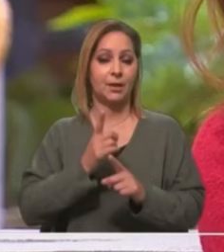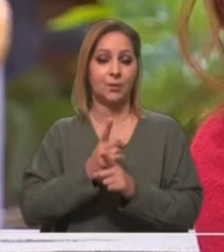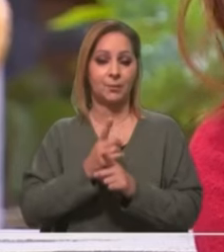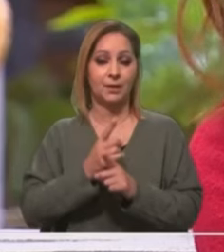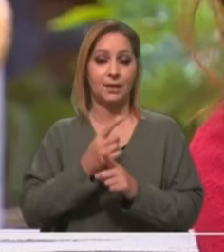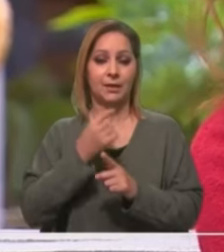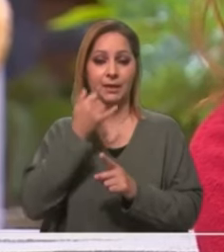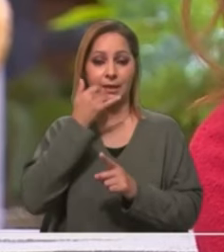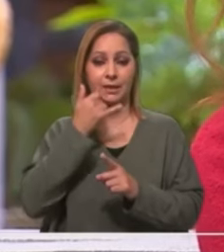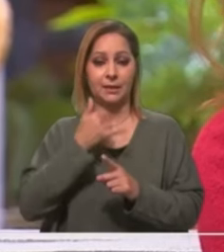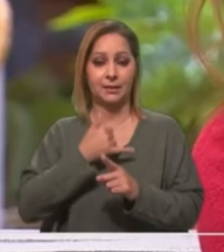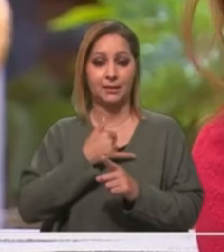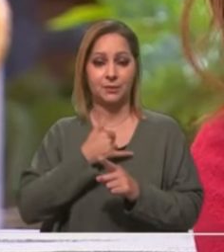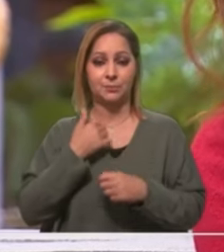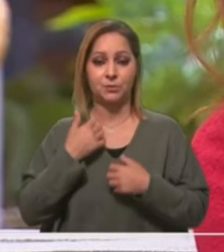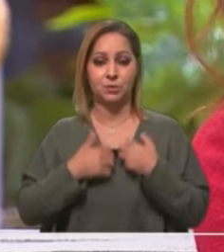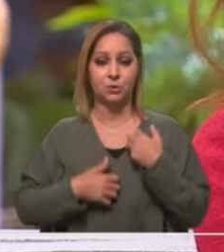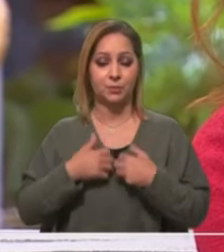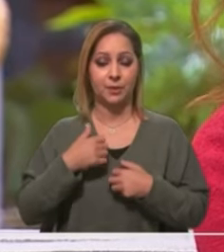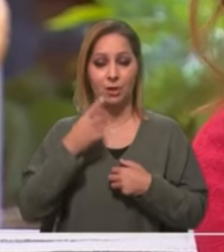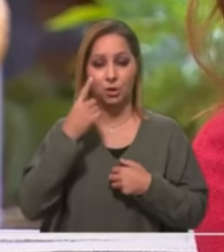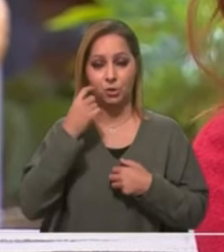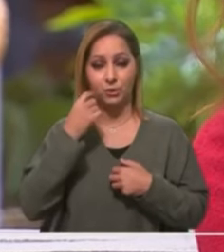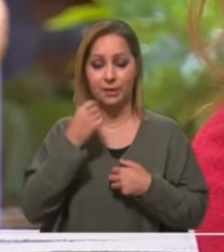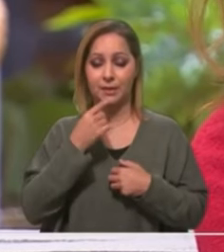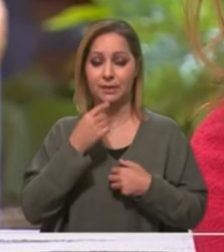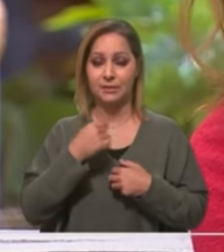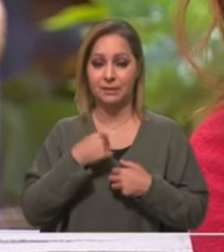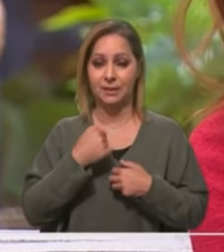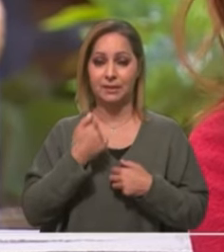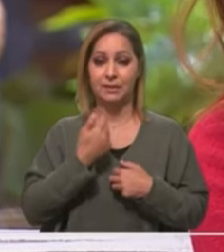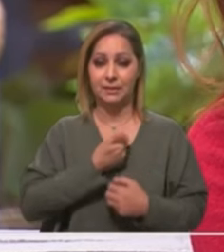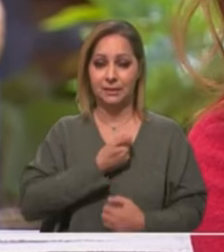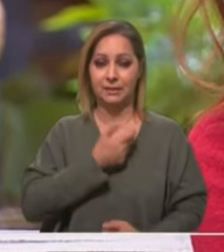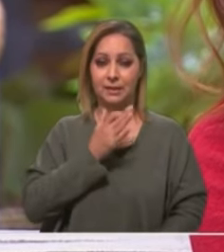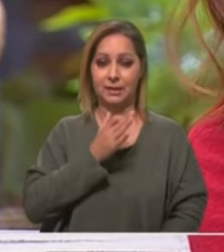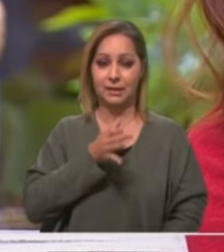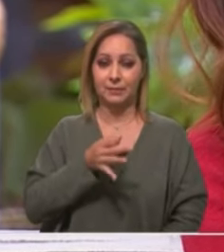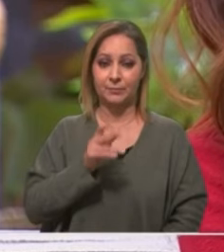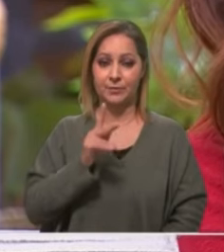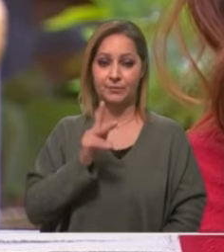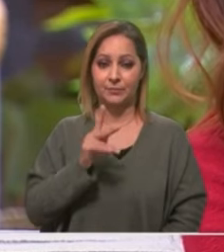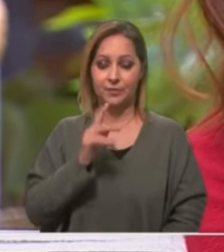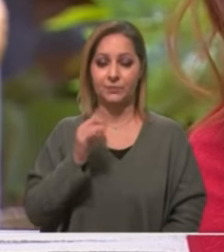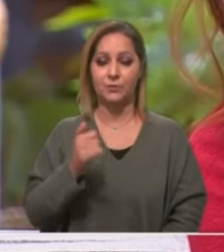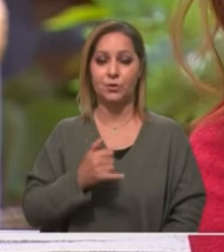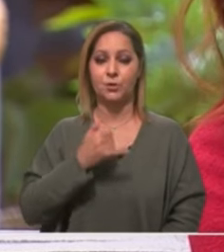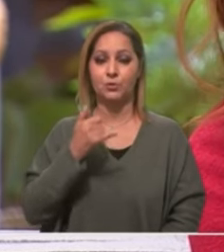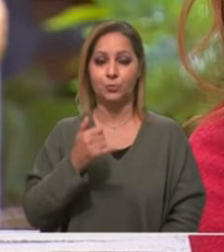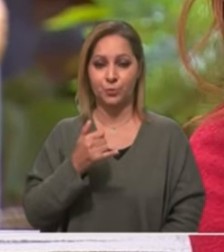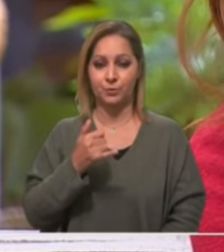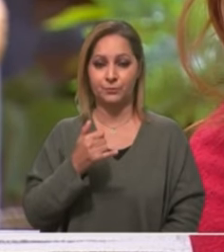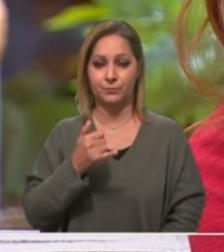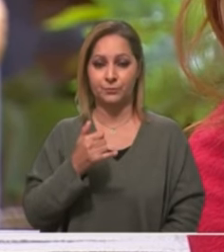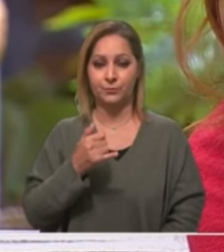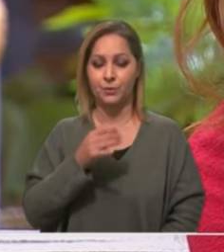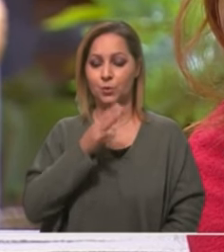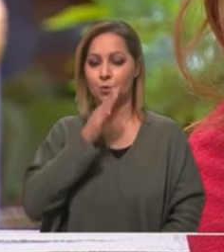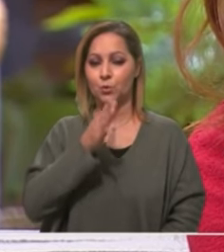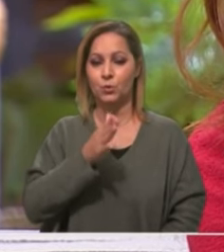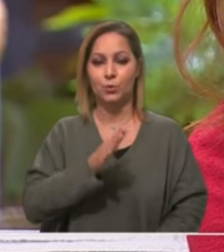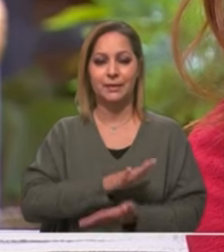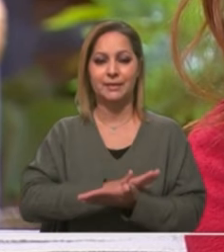ligam-me desesperadas a chorar, estou com HPV e agora o que é que eu faço? E depois o telefonema termina sempre com não contes a